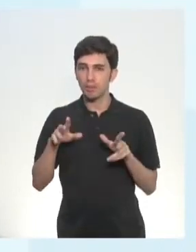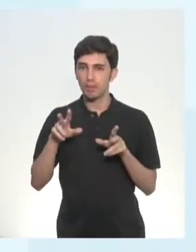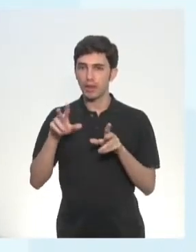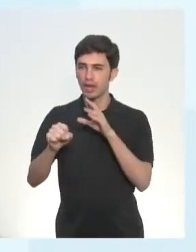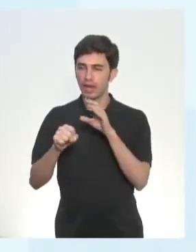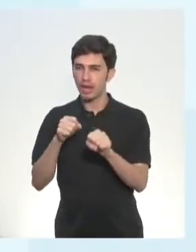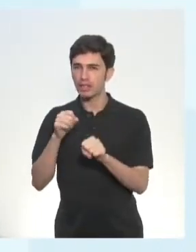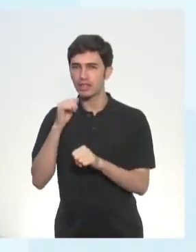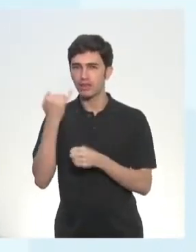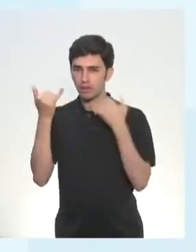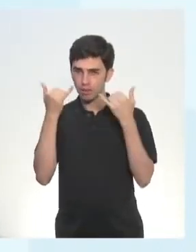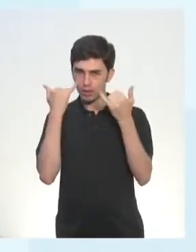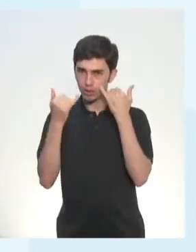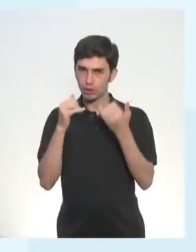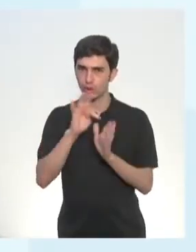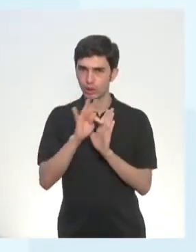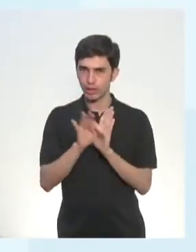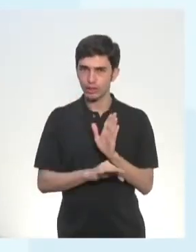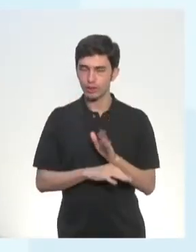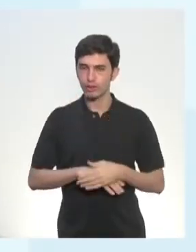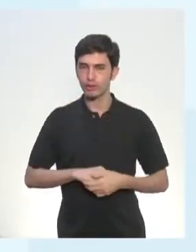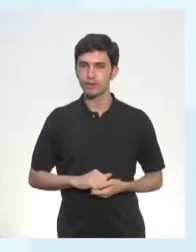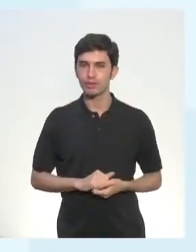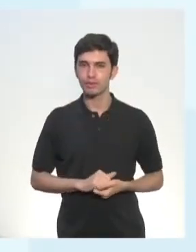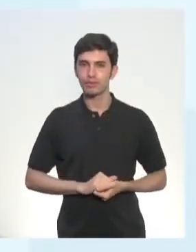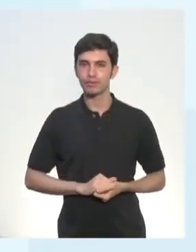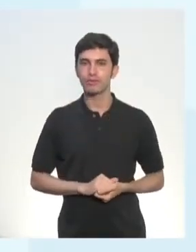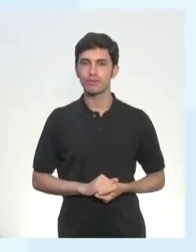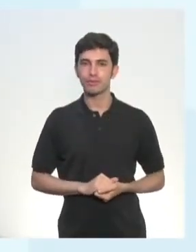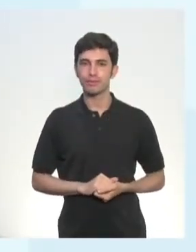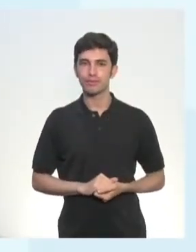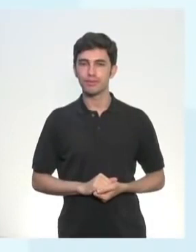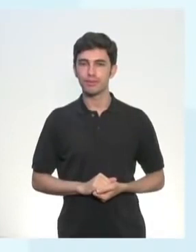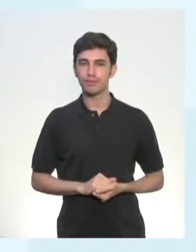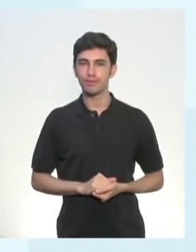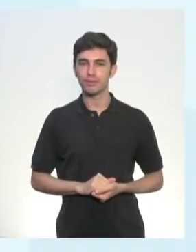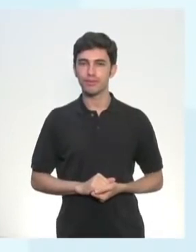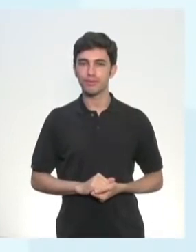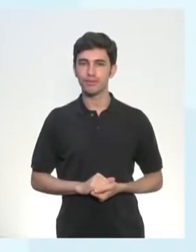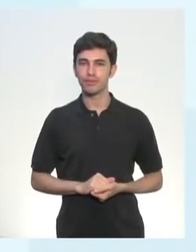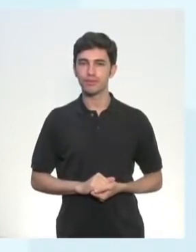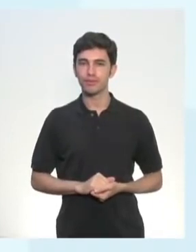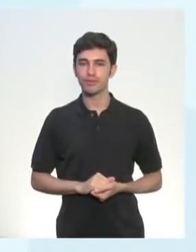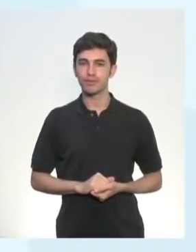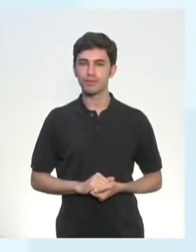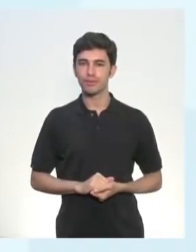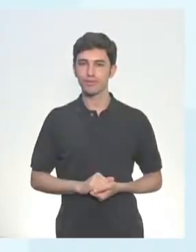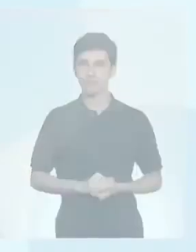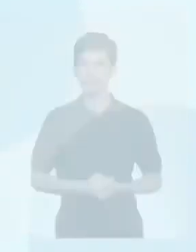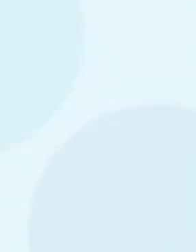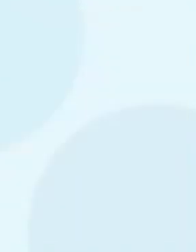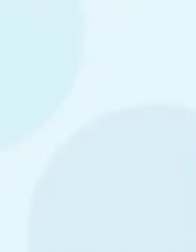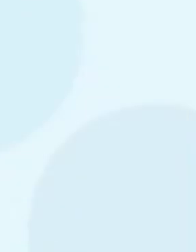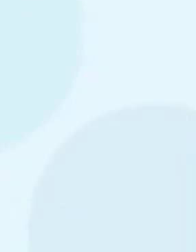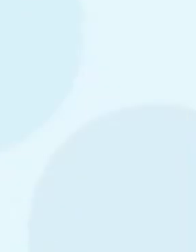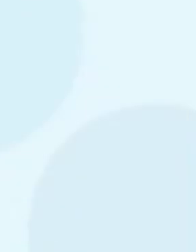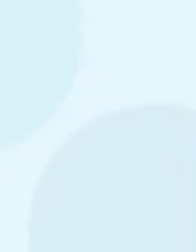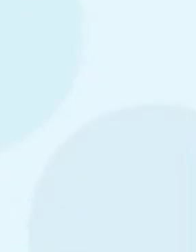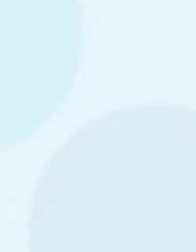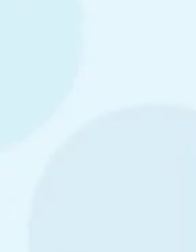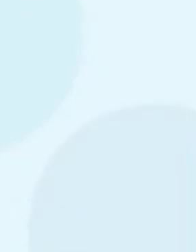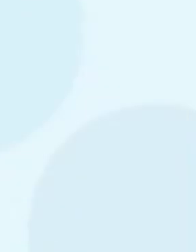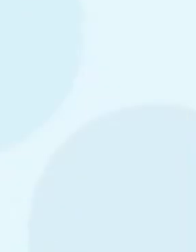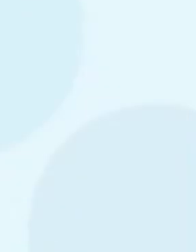informações do texto. Então vamos lá. Elon Musk is a mega entrepreneur of South African origin, founder